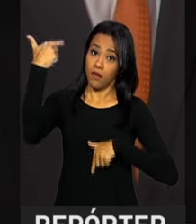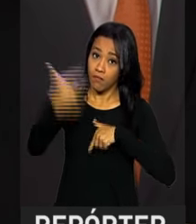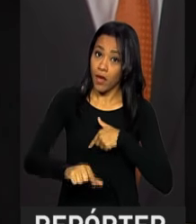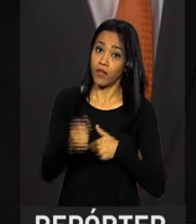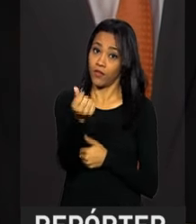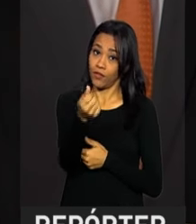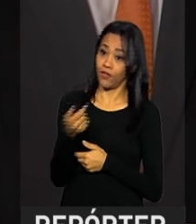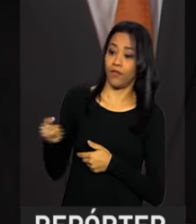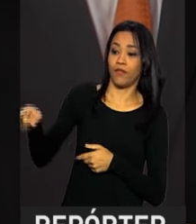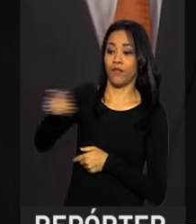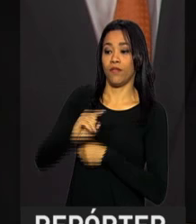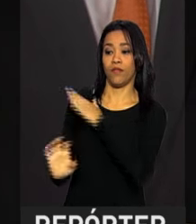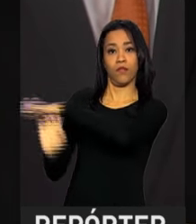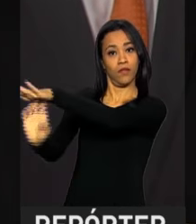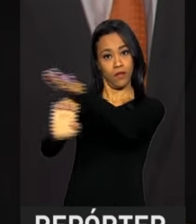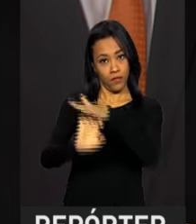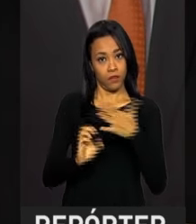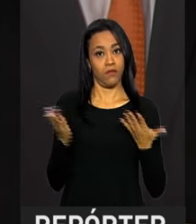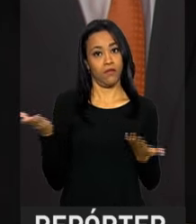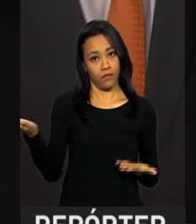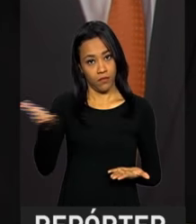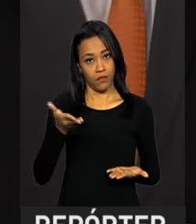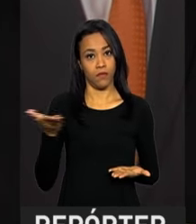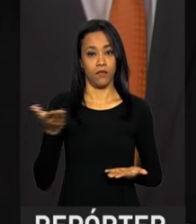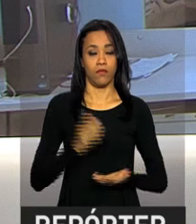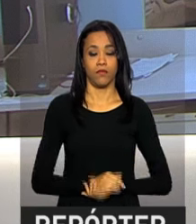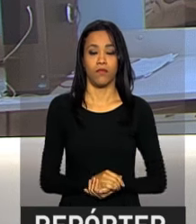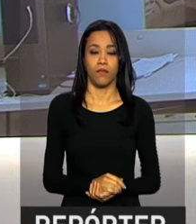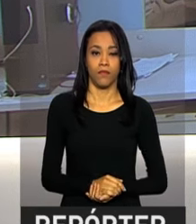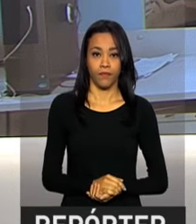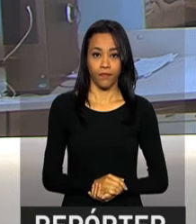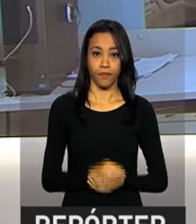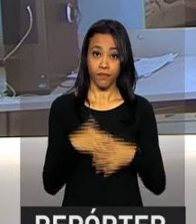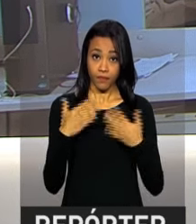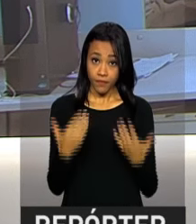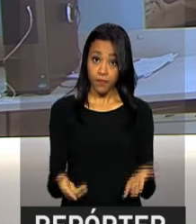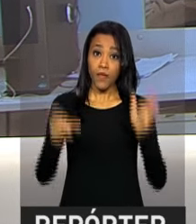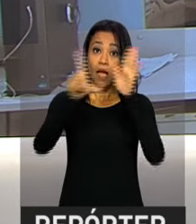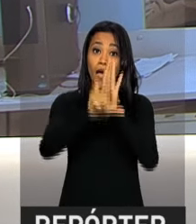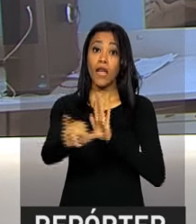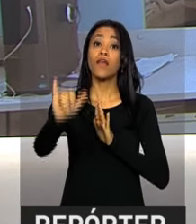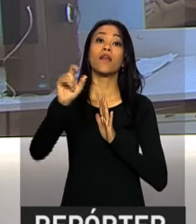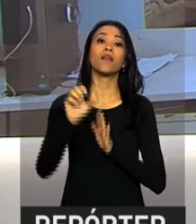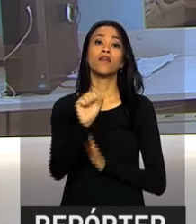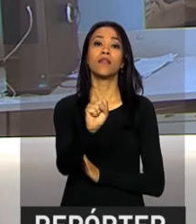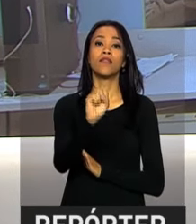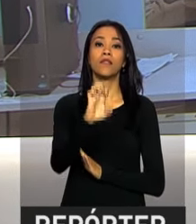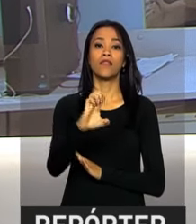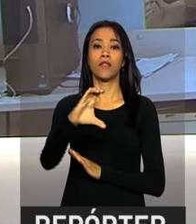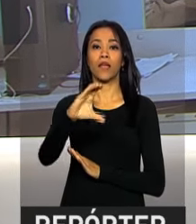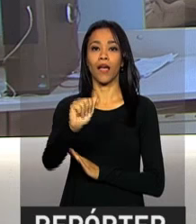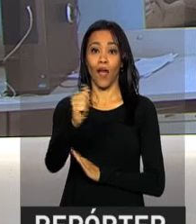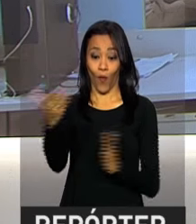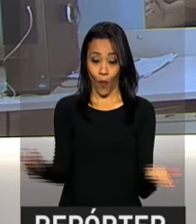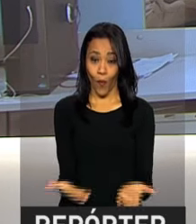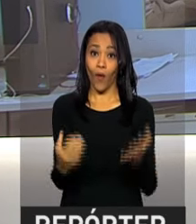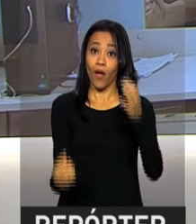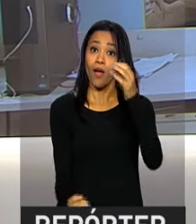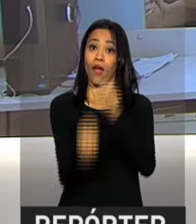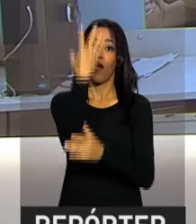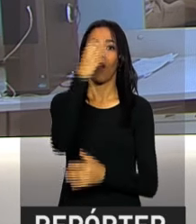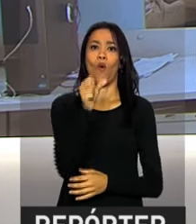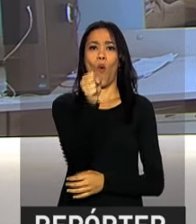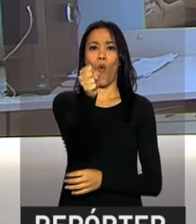rendimento e mais trabalho também para os operadores portuários. A Lei Seca completa 8 anos neste mês e